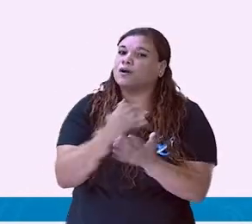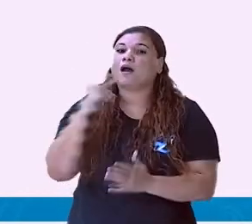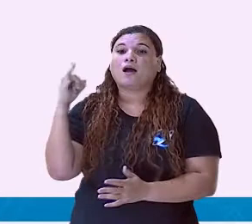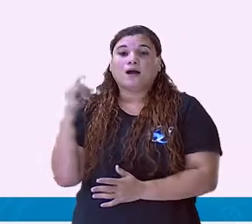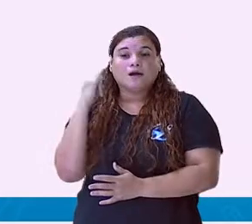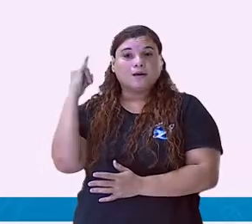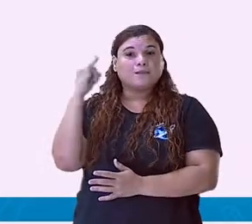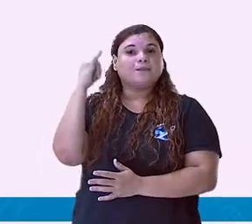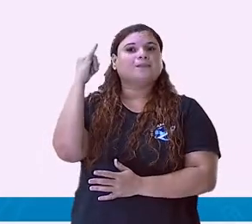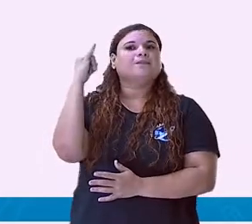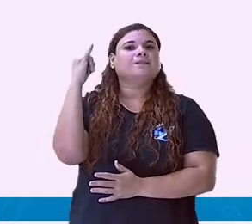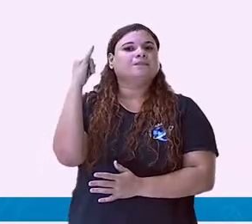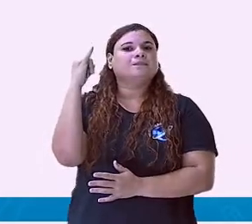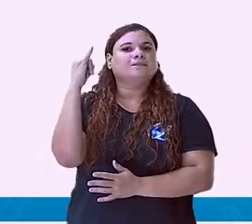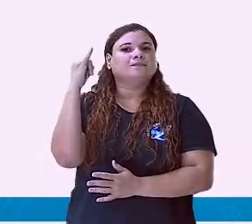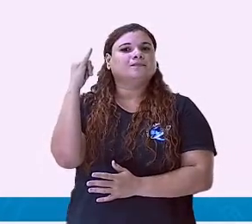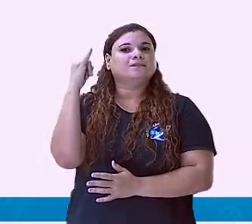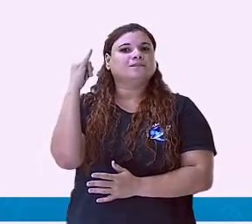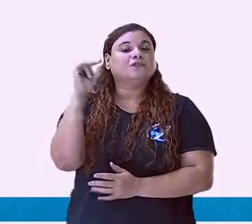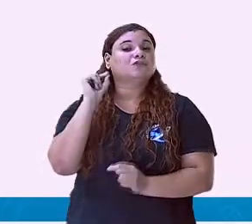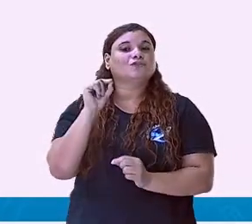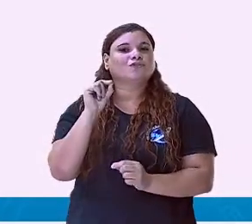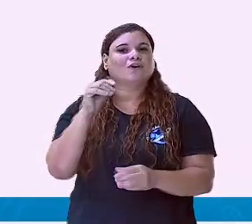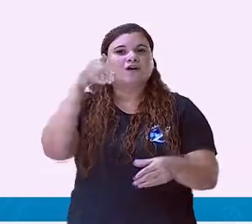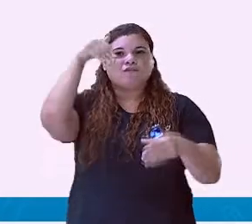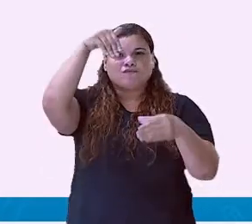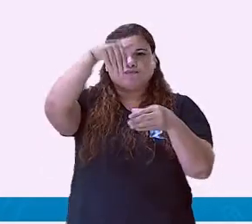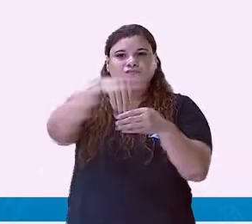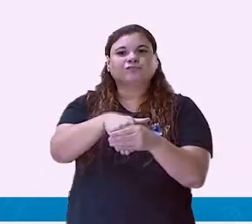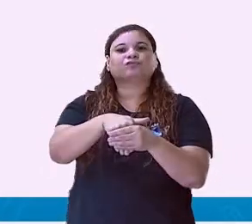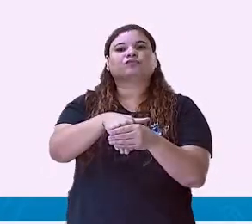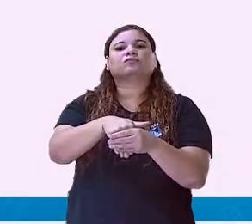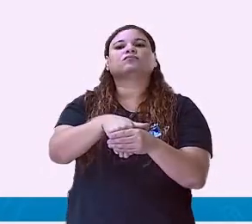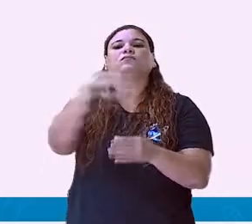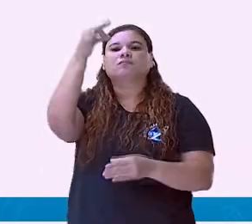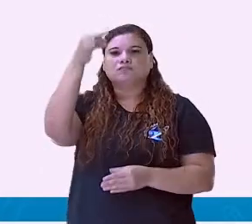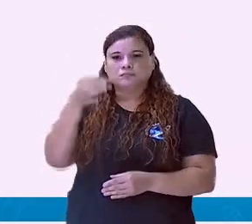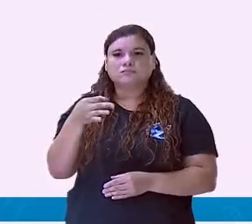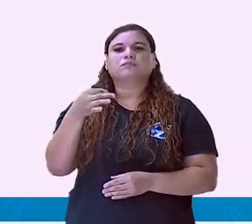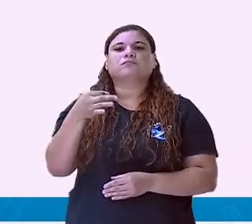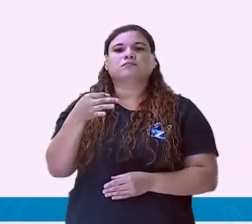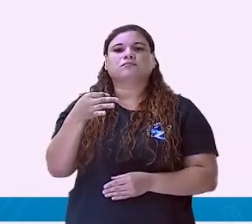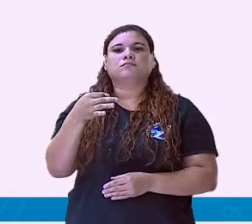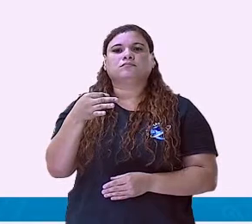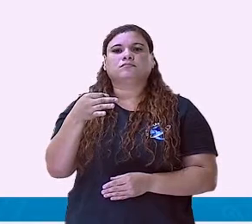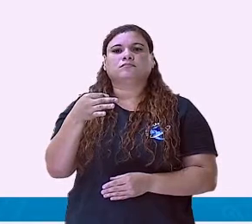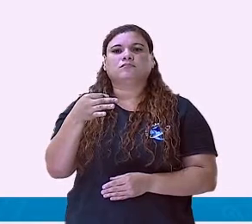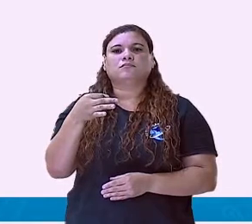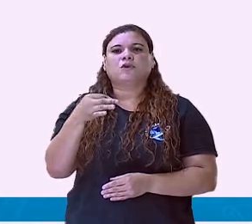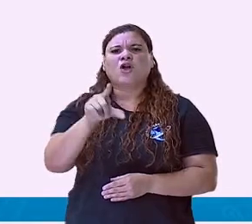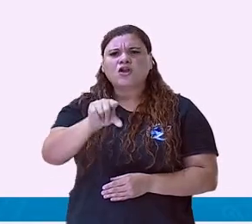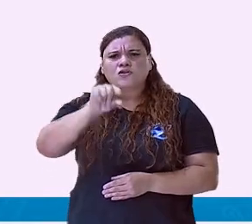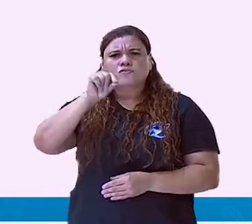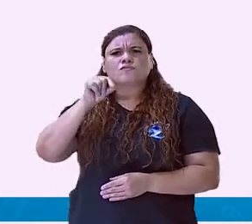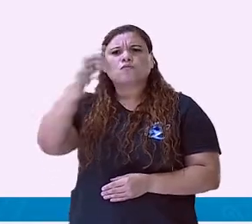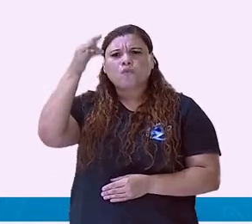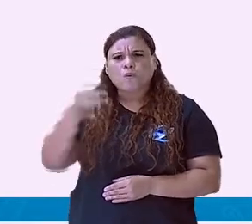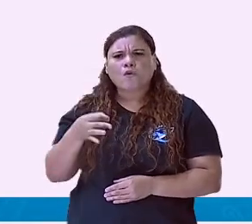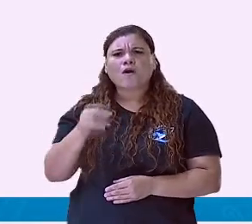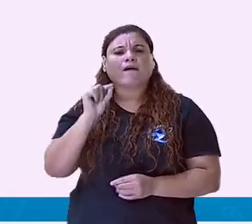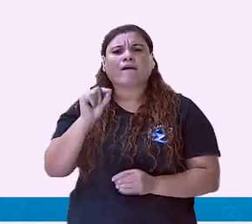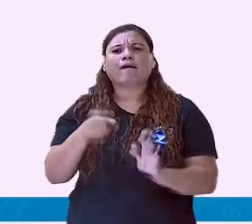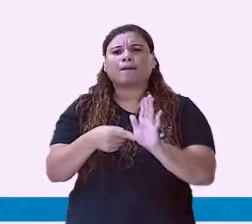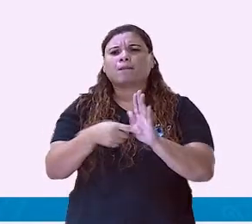se saber votar, de se saber escolher os seus representantes políticos. Porque os